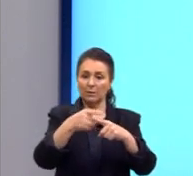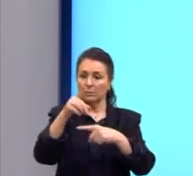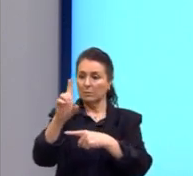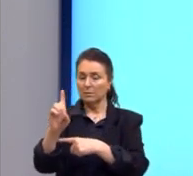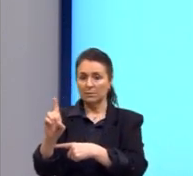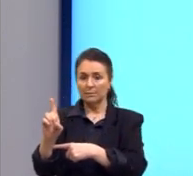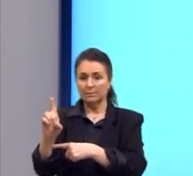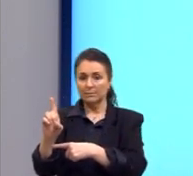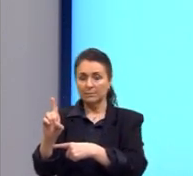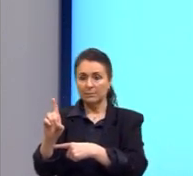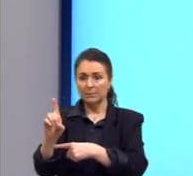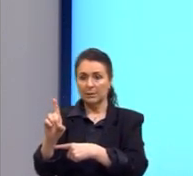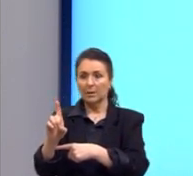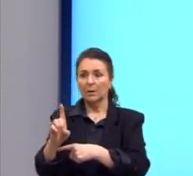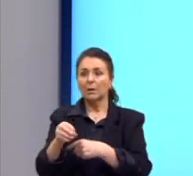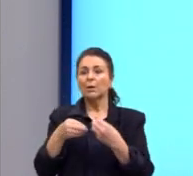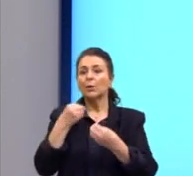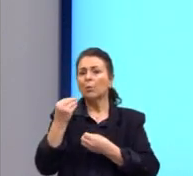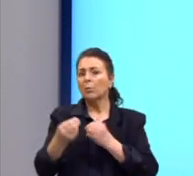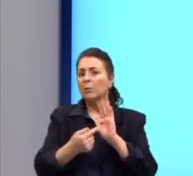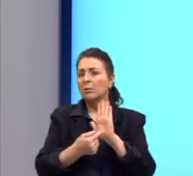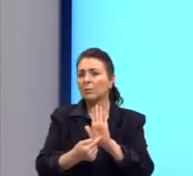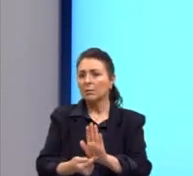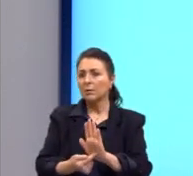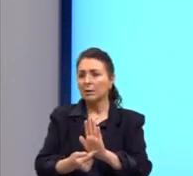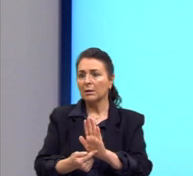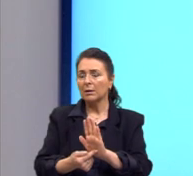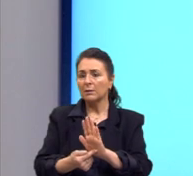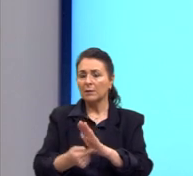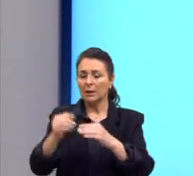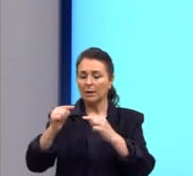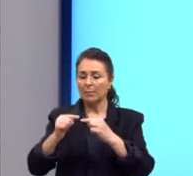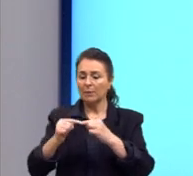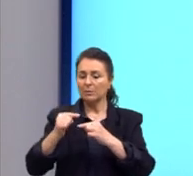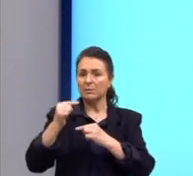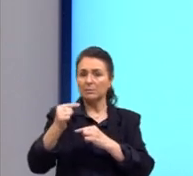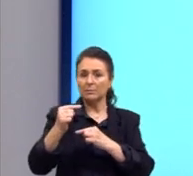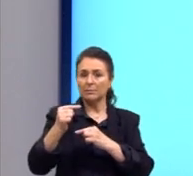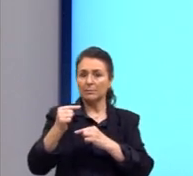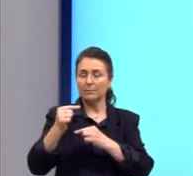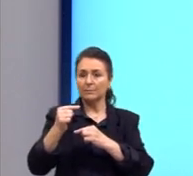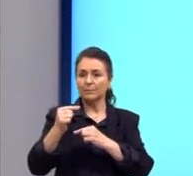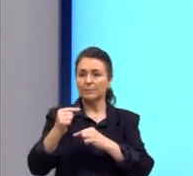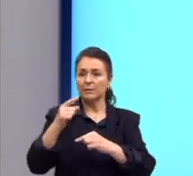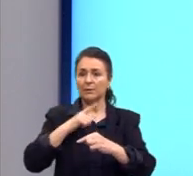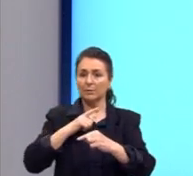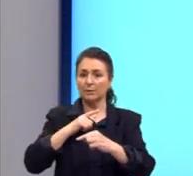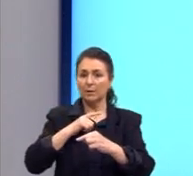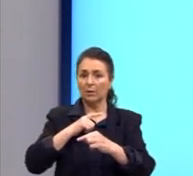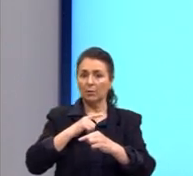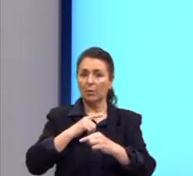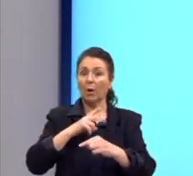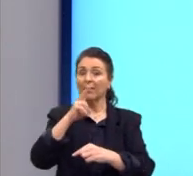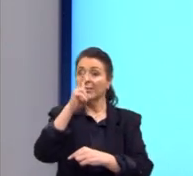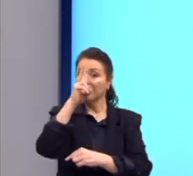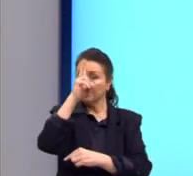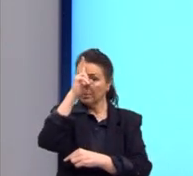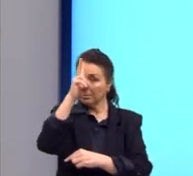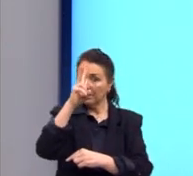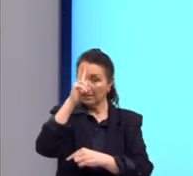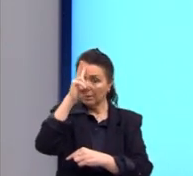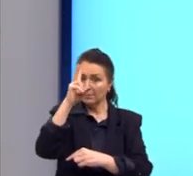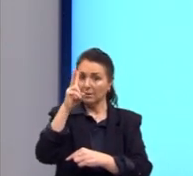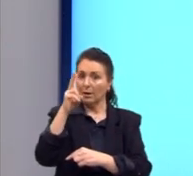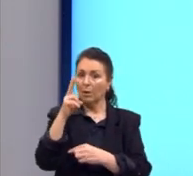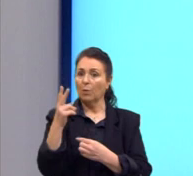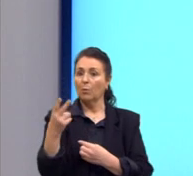x de E aonde é que ele tá aparecendo aqui em cima Então eu tenho que atenção é